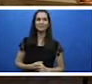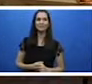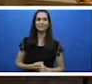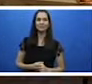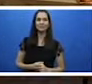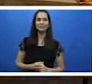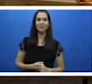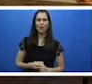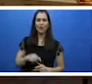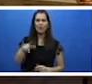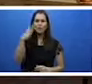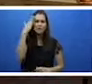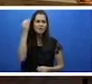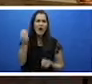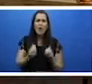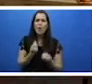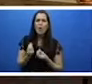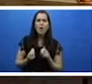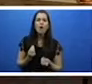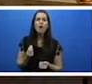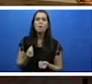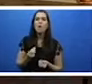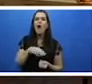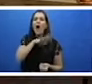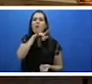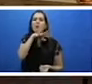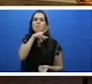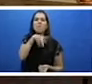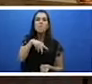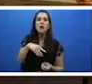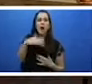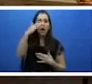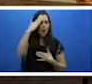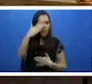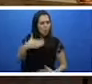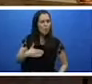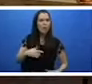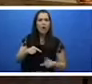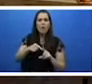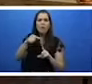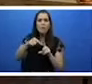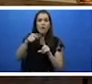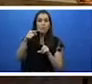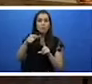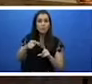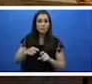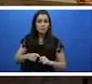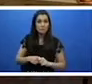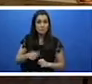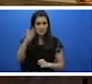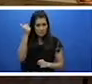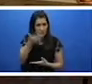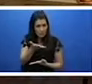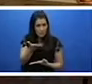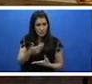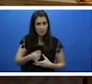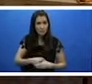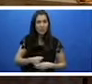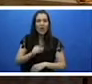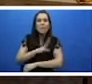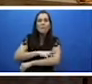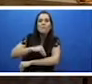Você sabe como que os animais conseguem manter a temperatura do corpo? Vocês sabem para que servem os pelos?